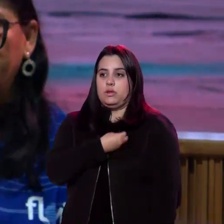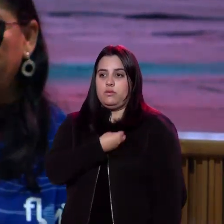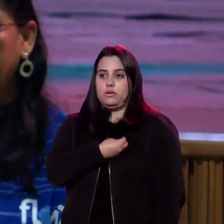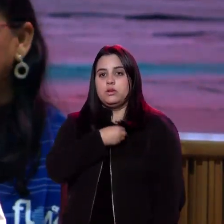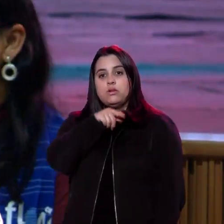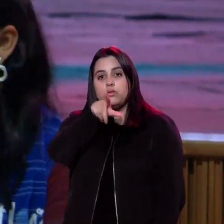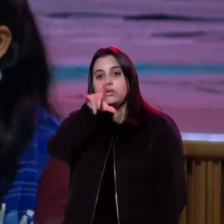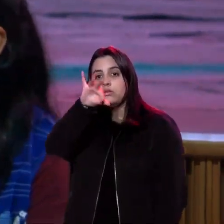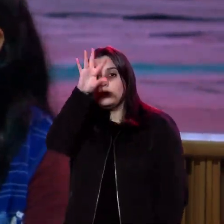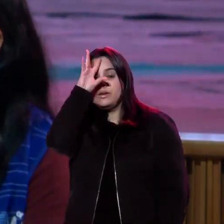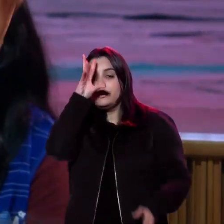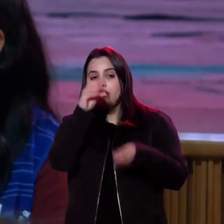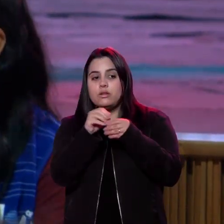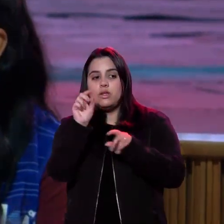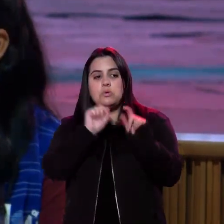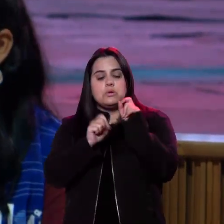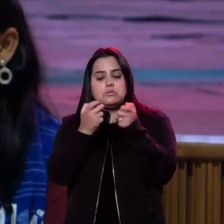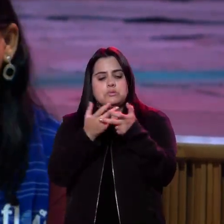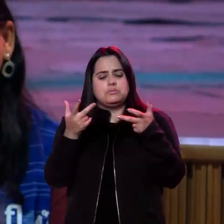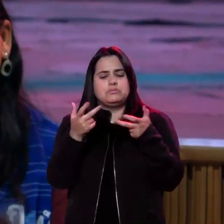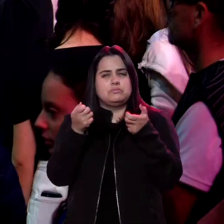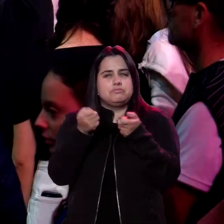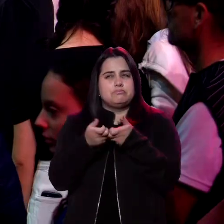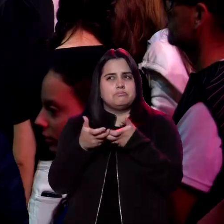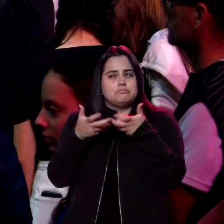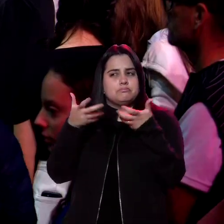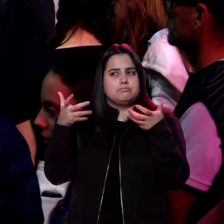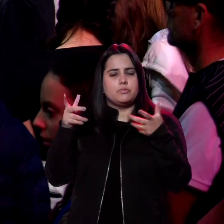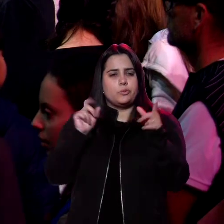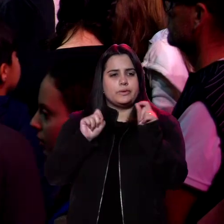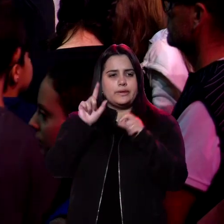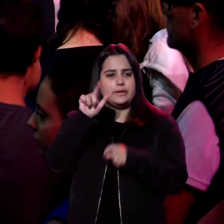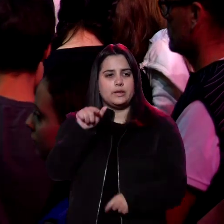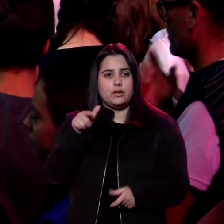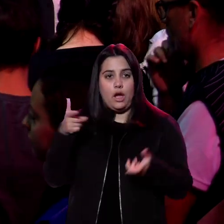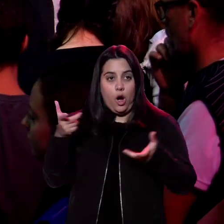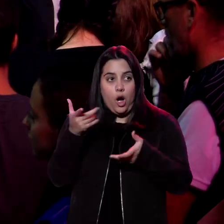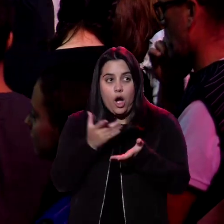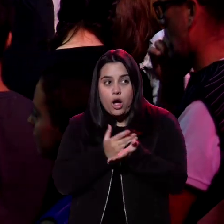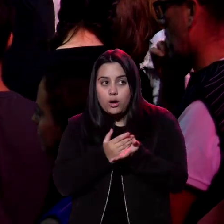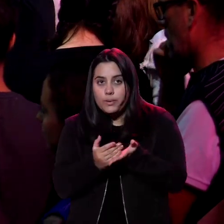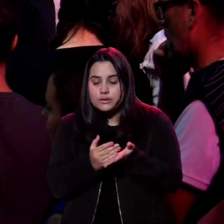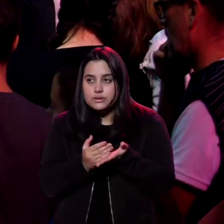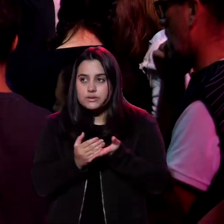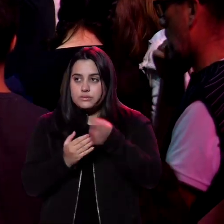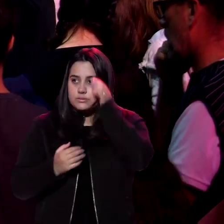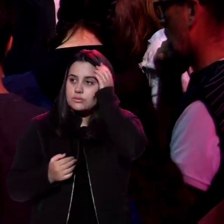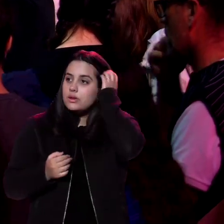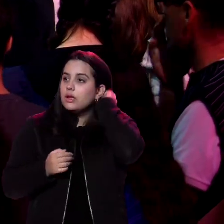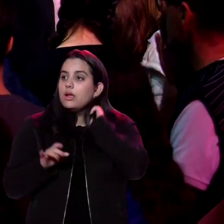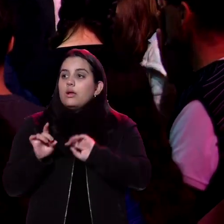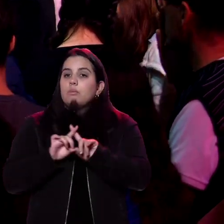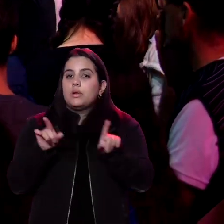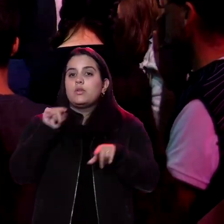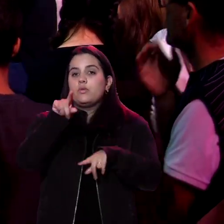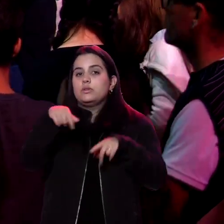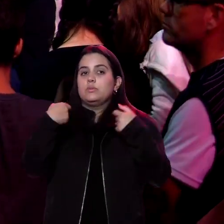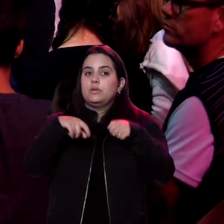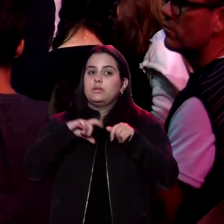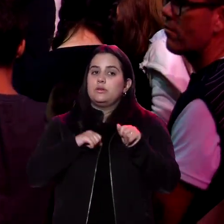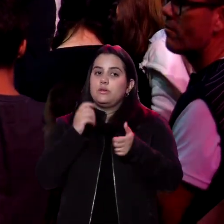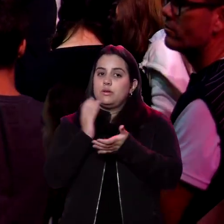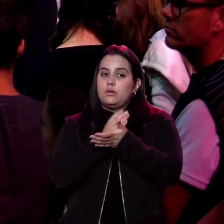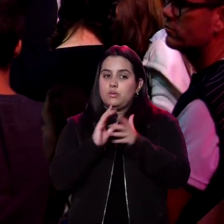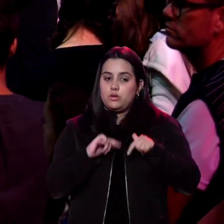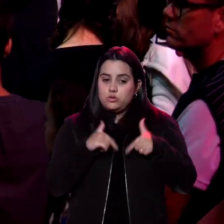vai entender o que é essas coisas maiores que eu falei a partir de agora. Só que você vai ter que tomar algumas atitudes. Você